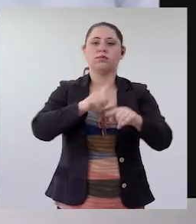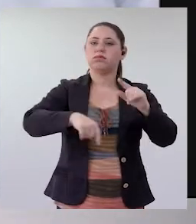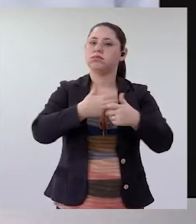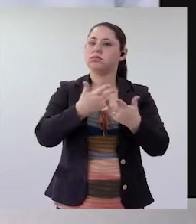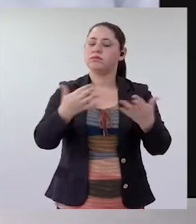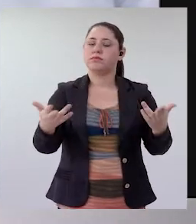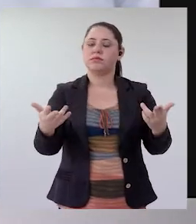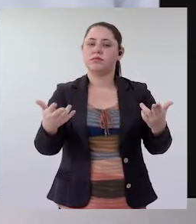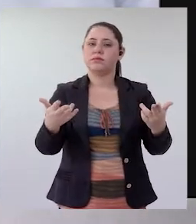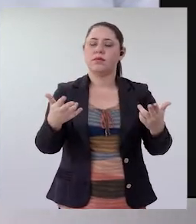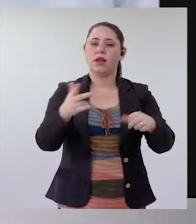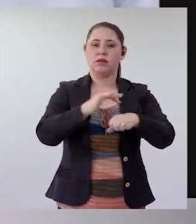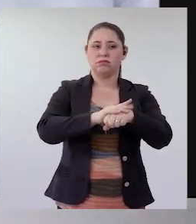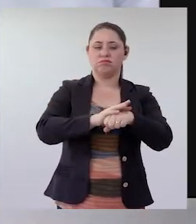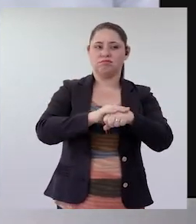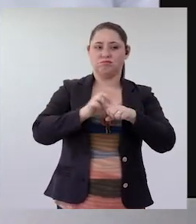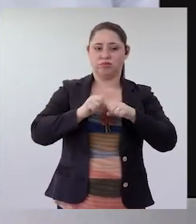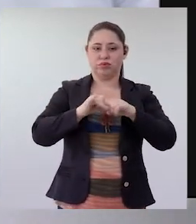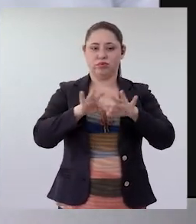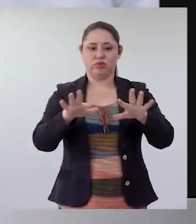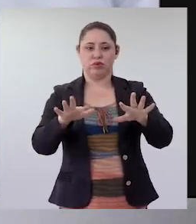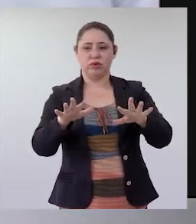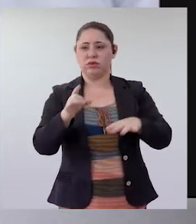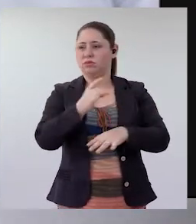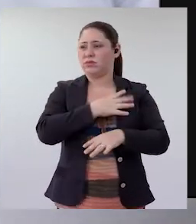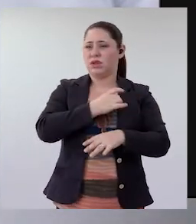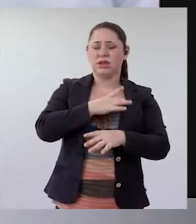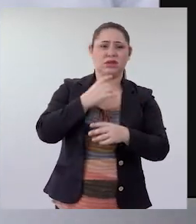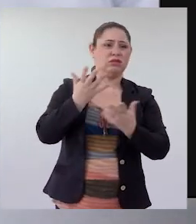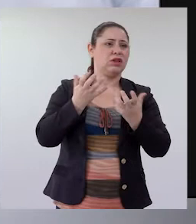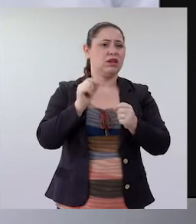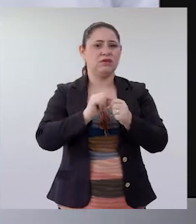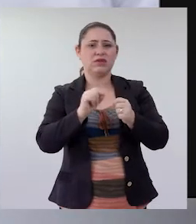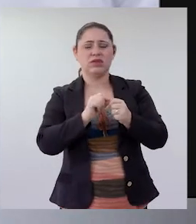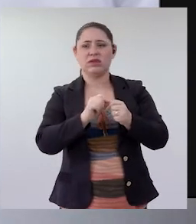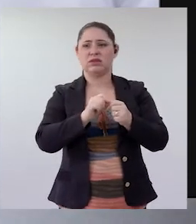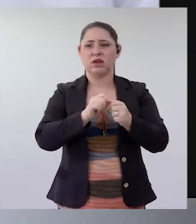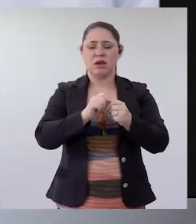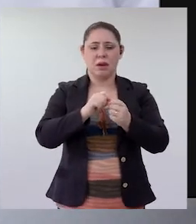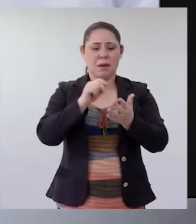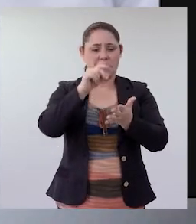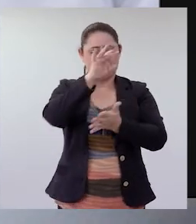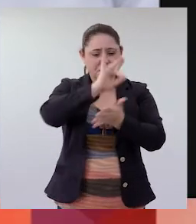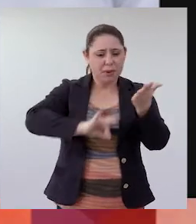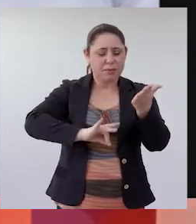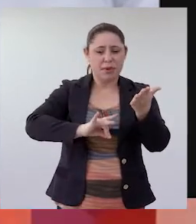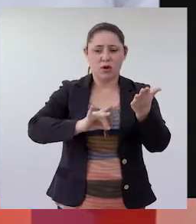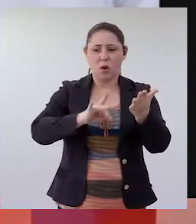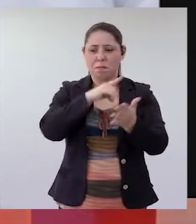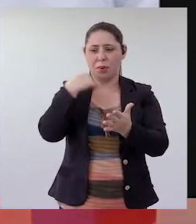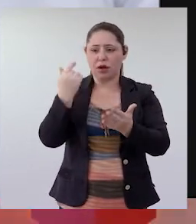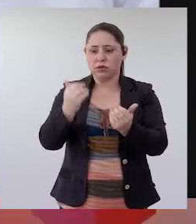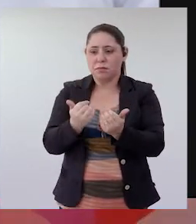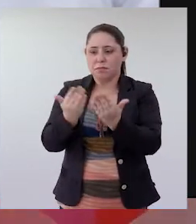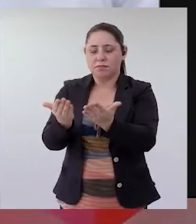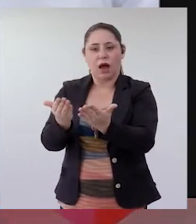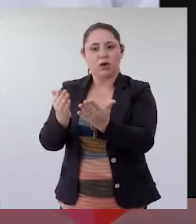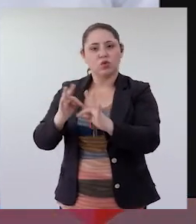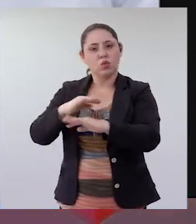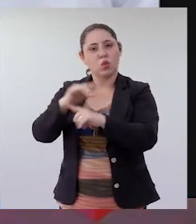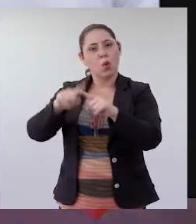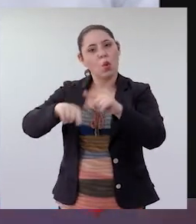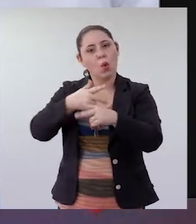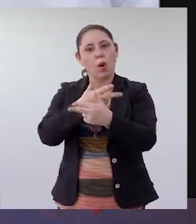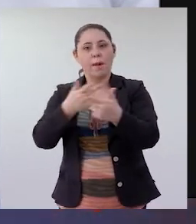trouxe um temor maior pelo fim da vida, então pessoas quiseram fazer testamentos. Então, foram Olha, todas demandas que cresceram,